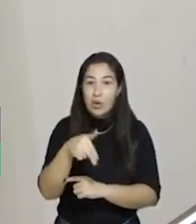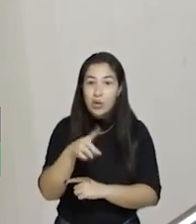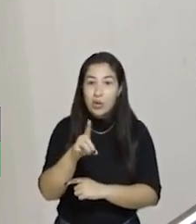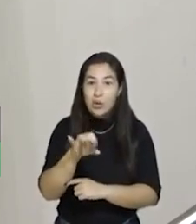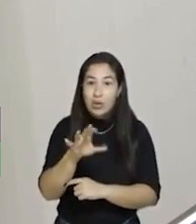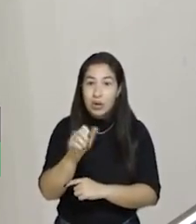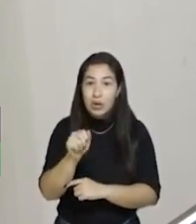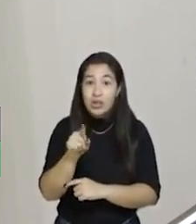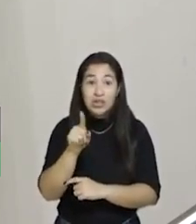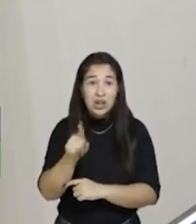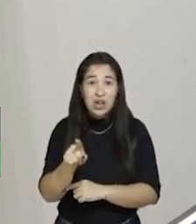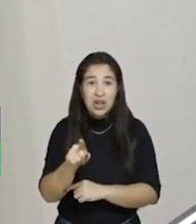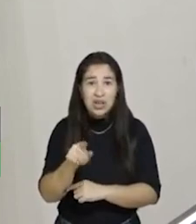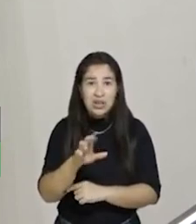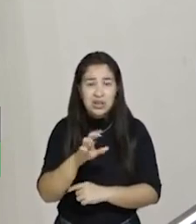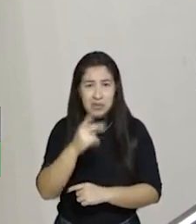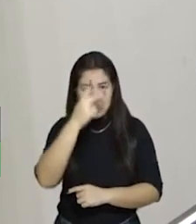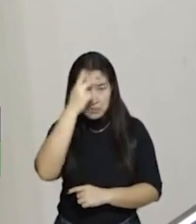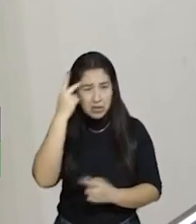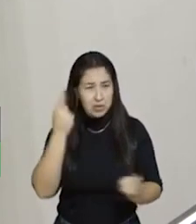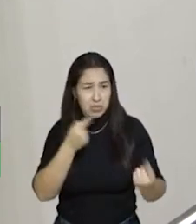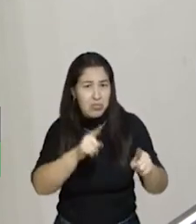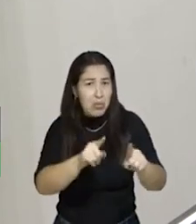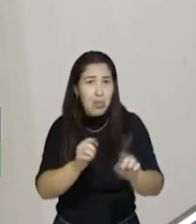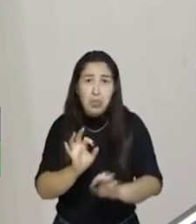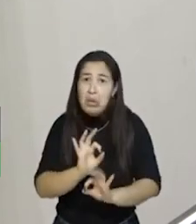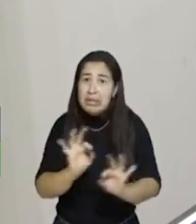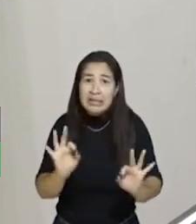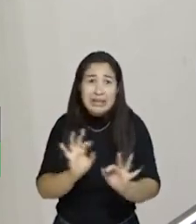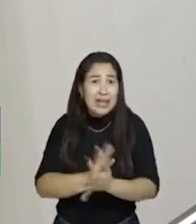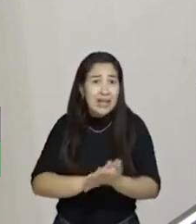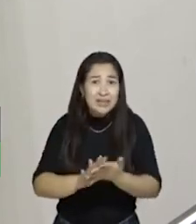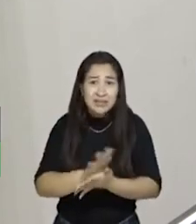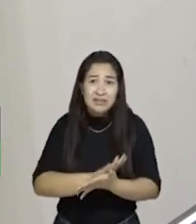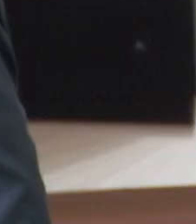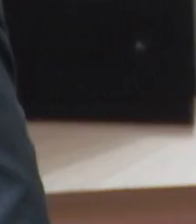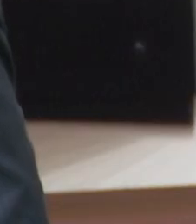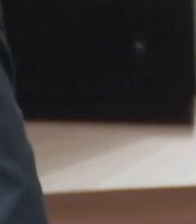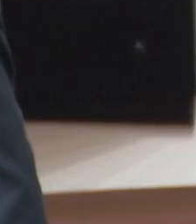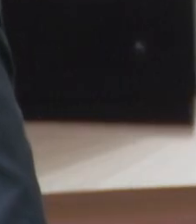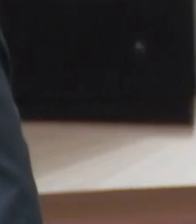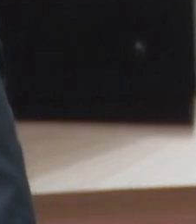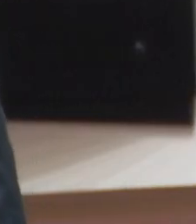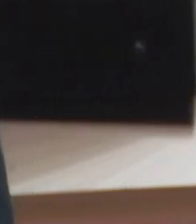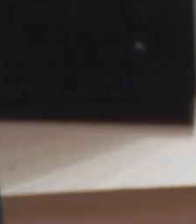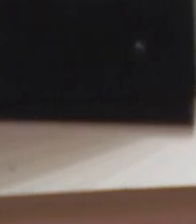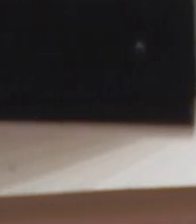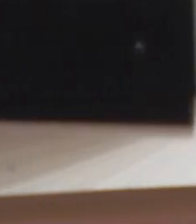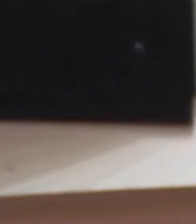se quer que fosse contrário a implantação de uma escola civico militar nesses municípios